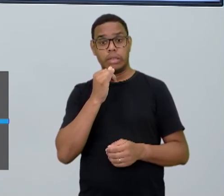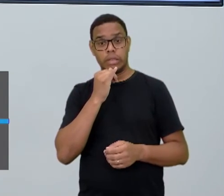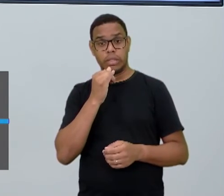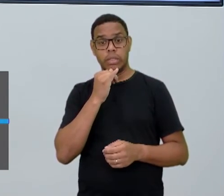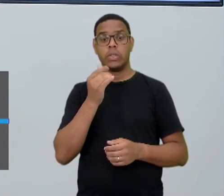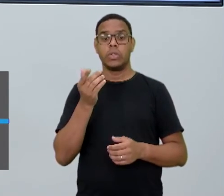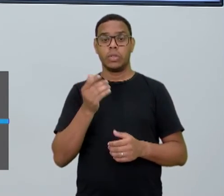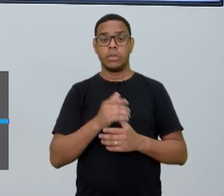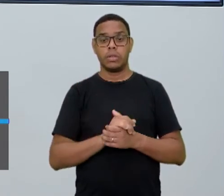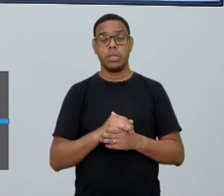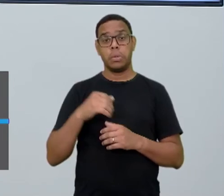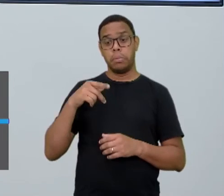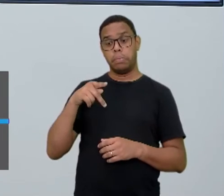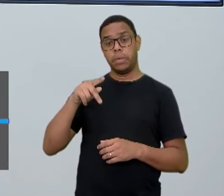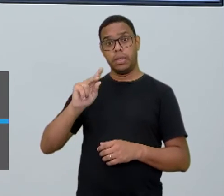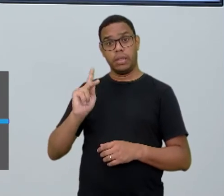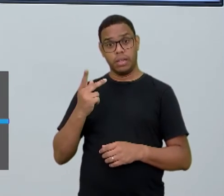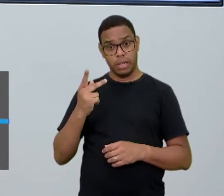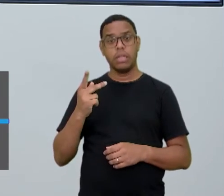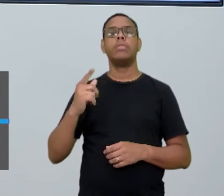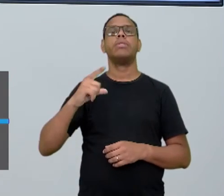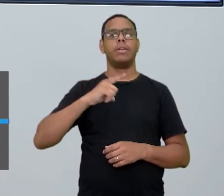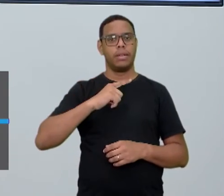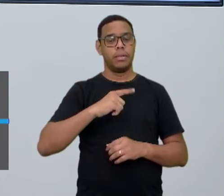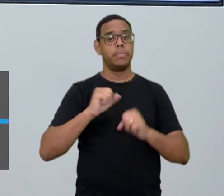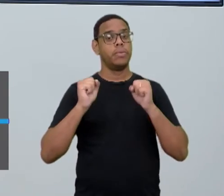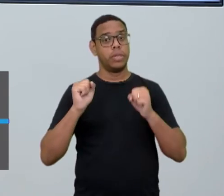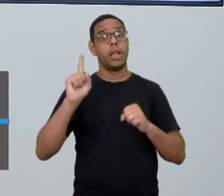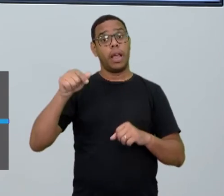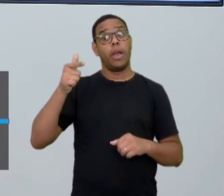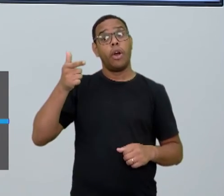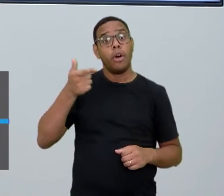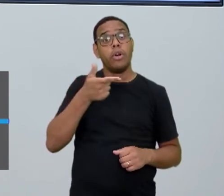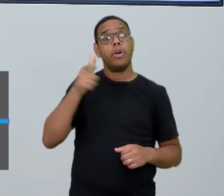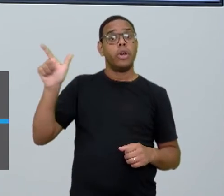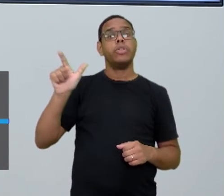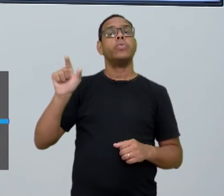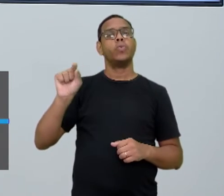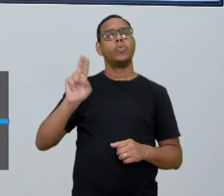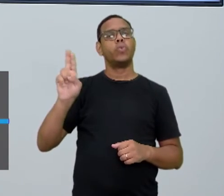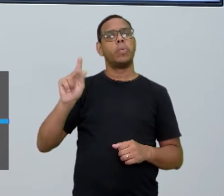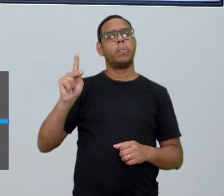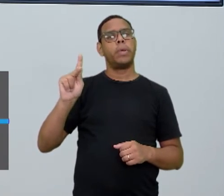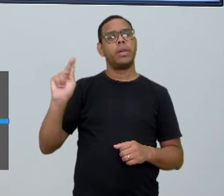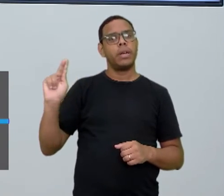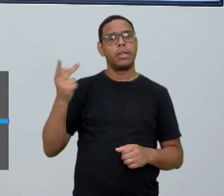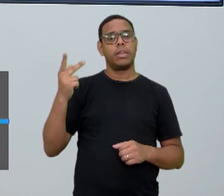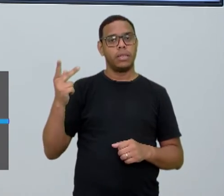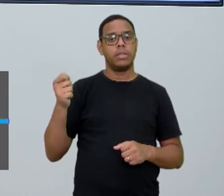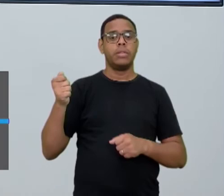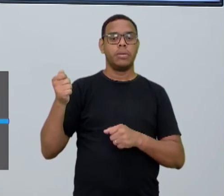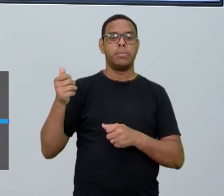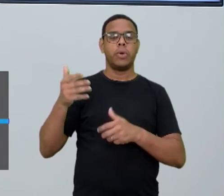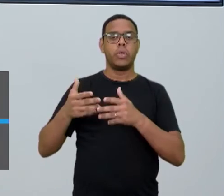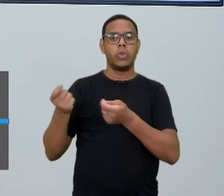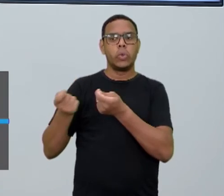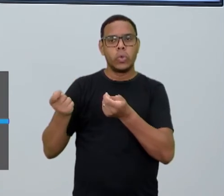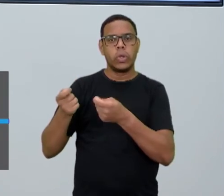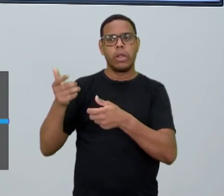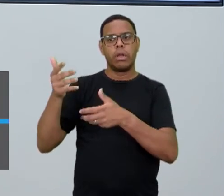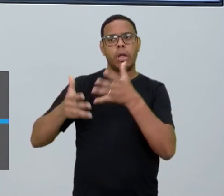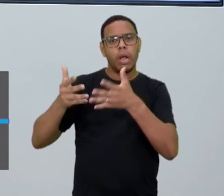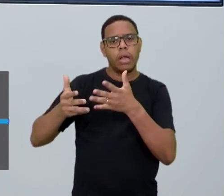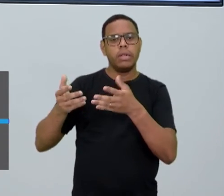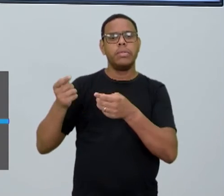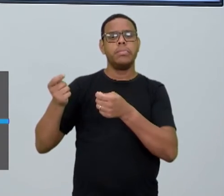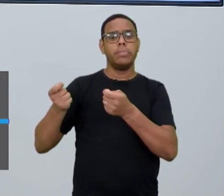pH. Então, o pH ele é alguns dos fatores, né, um outro fator que pode interferir, pode regular e sim, e